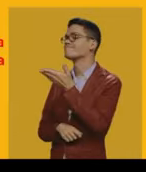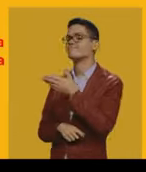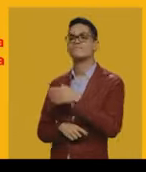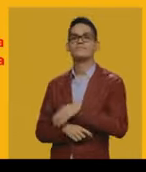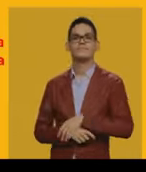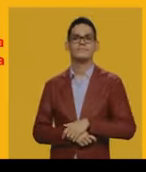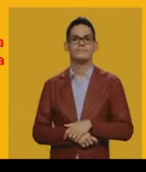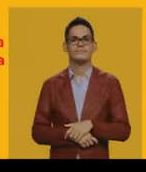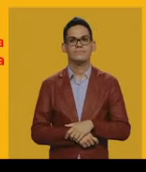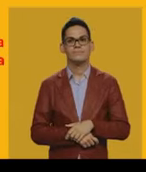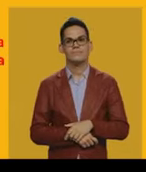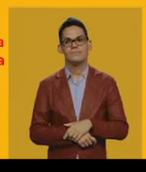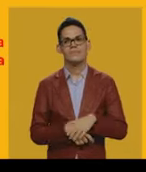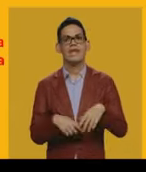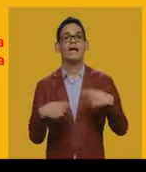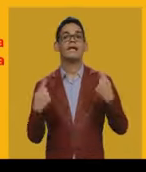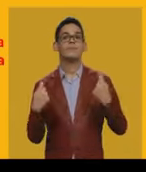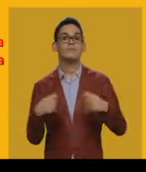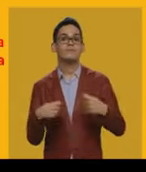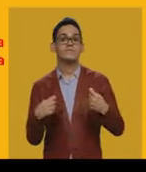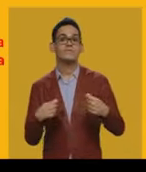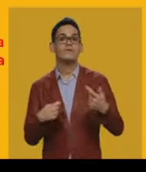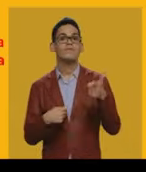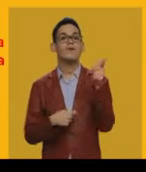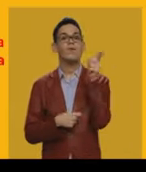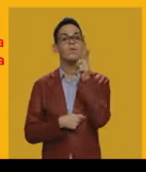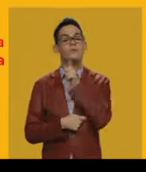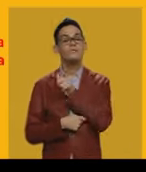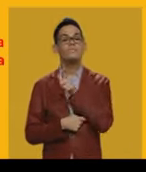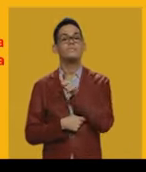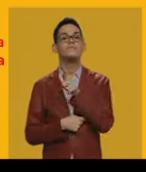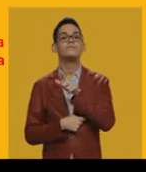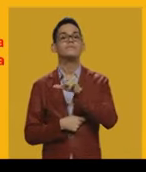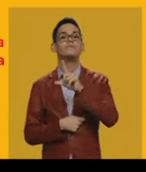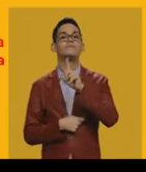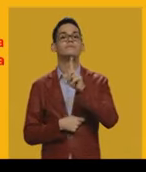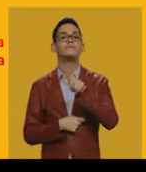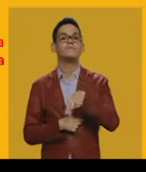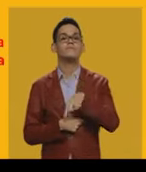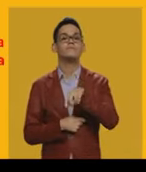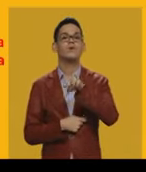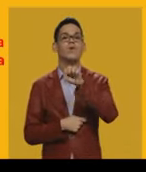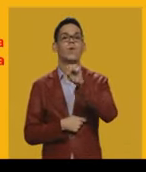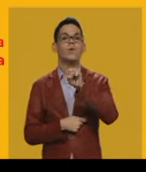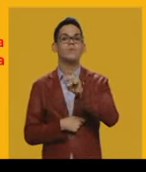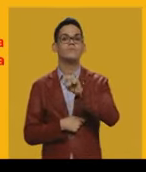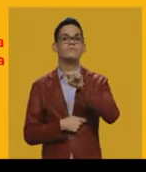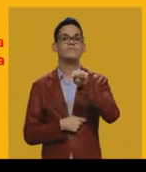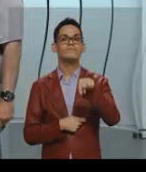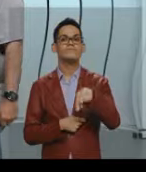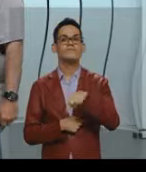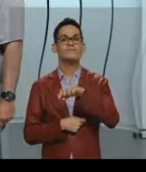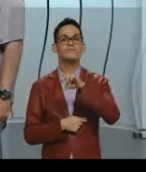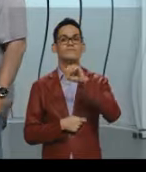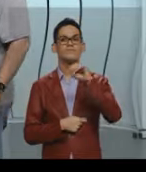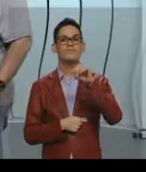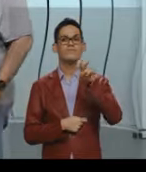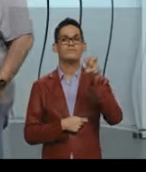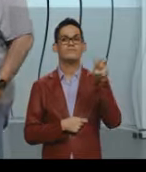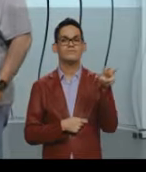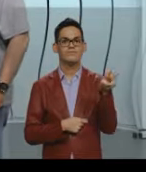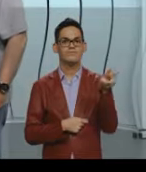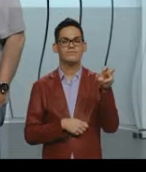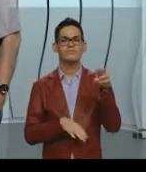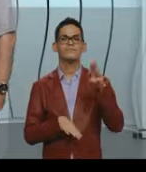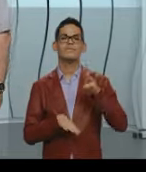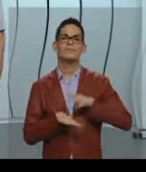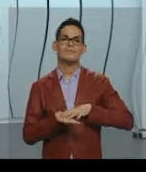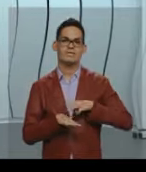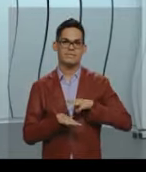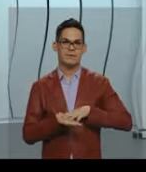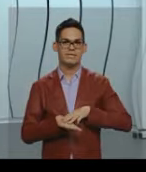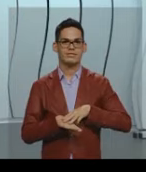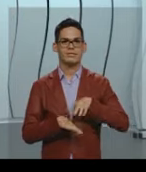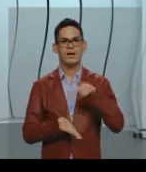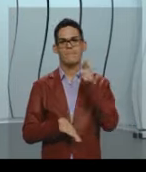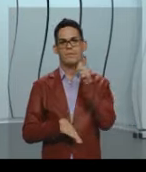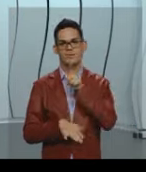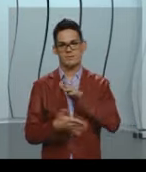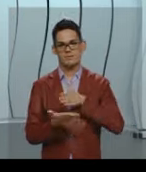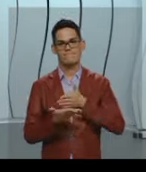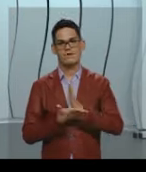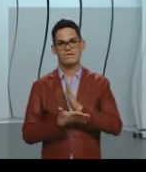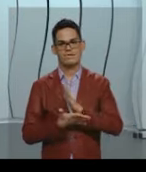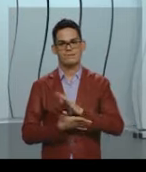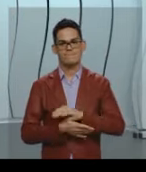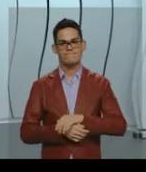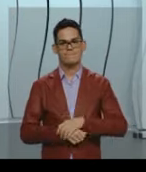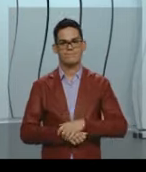curso. Então, o aluno deveria obter uma nota mínima equivalente a 8,05 matemática para ser